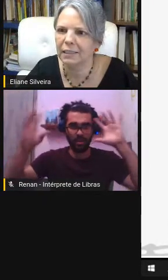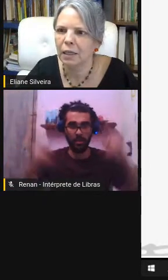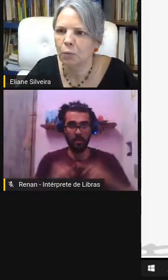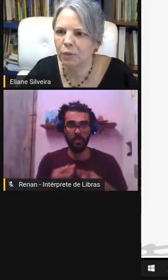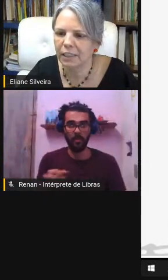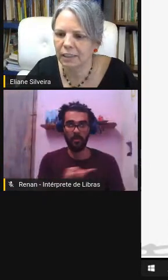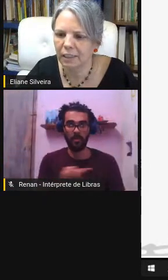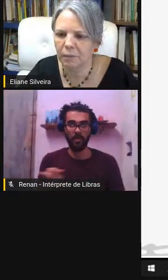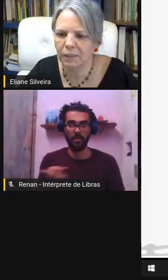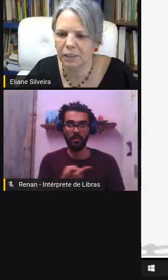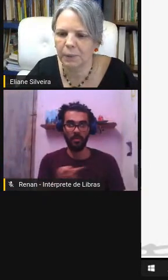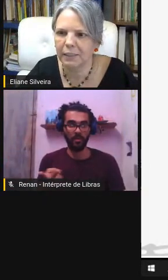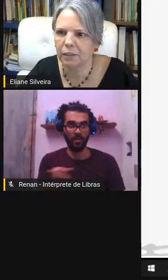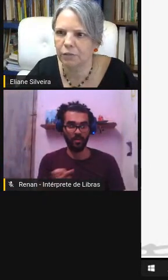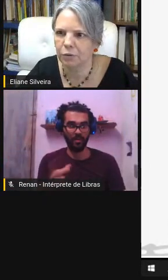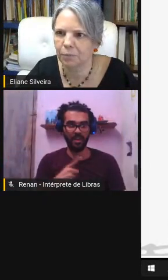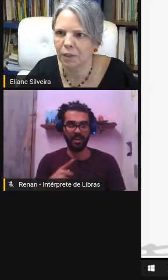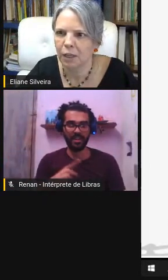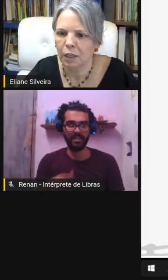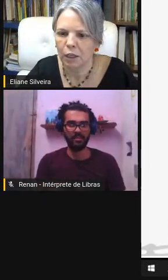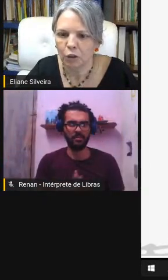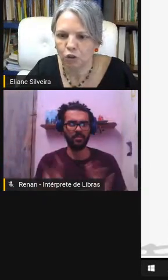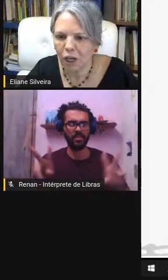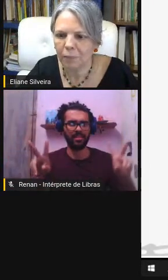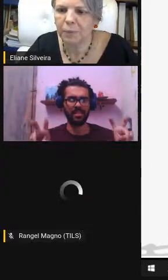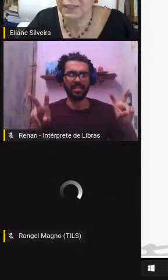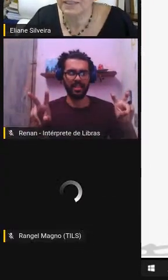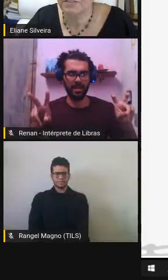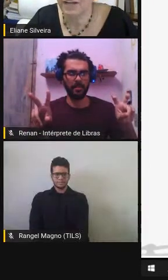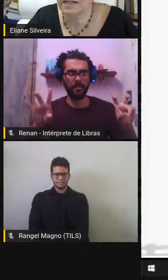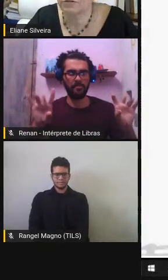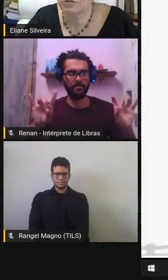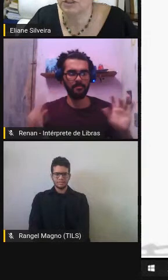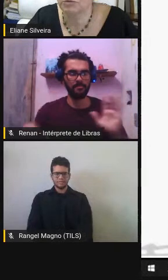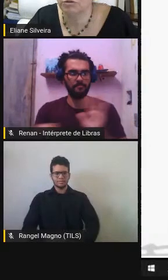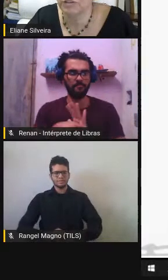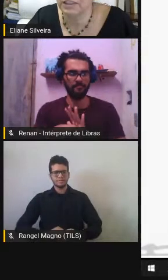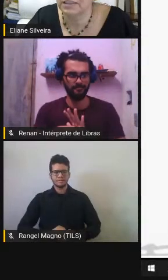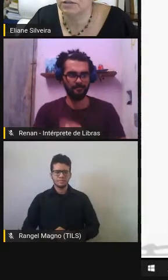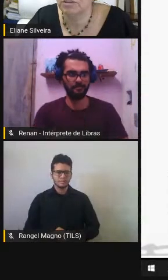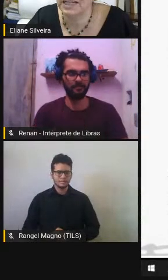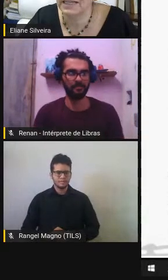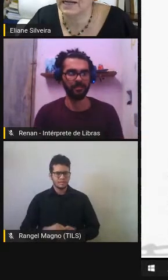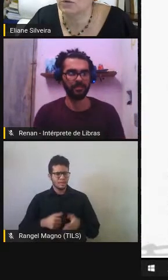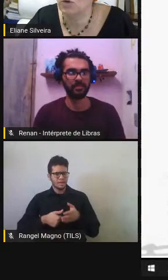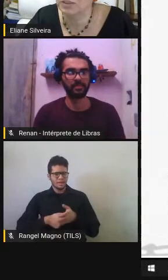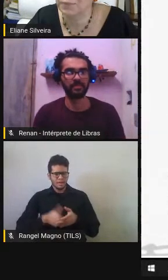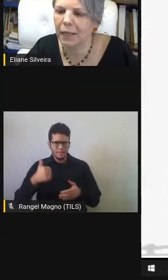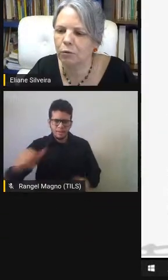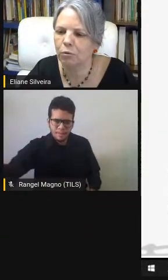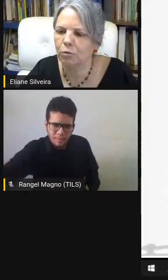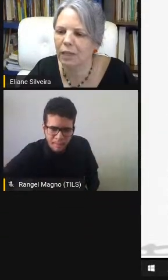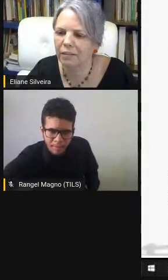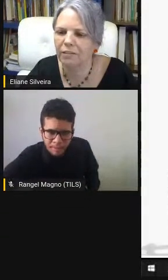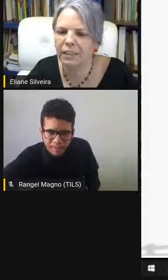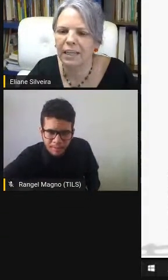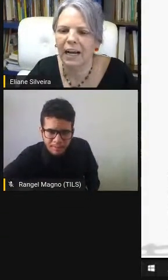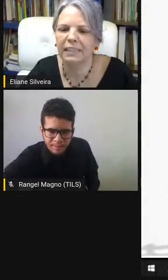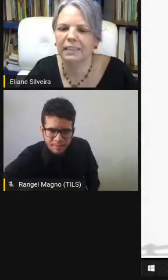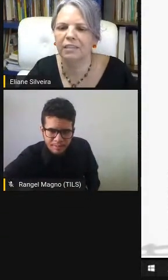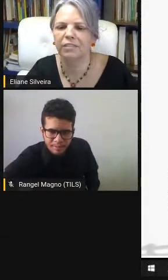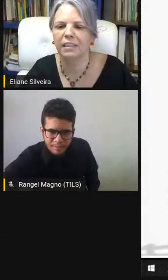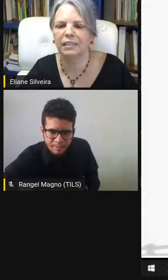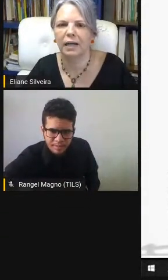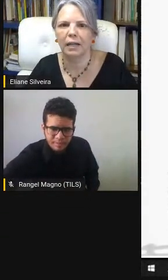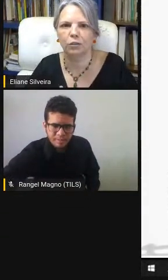ligada por esse tema específico. Já a primeira folha dos souvenirs nos trará o aspecto que o leva